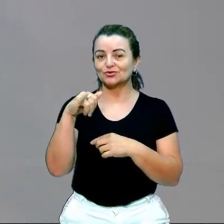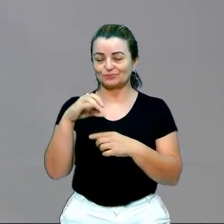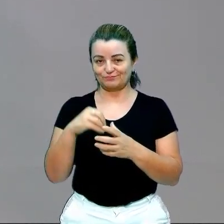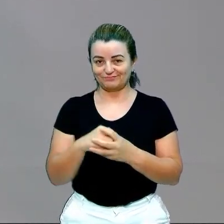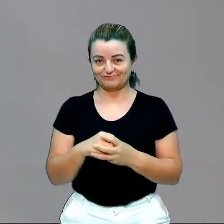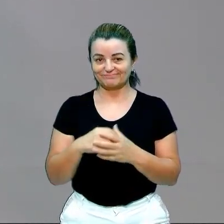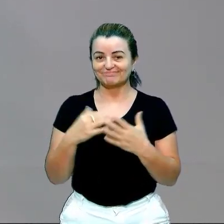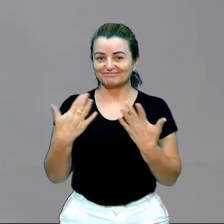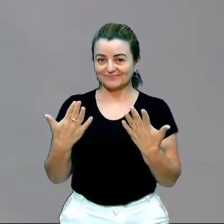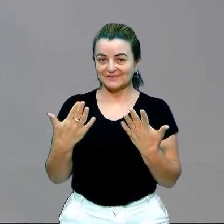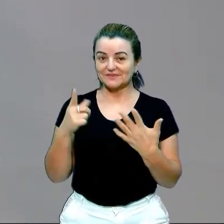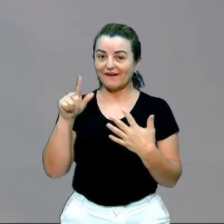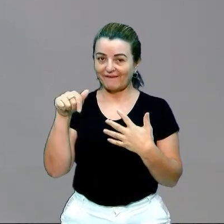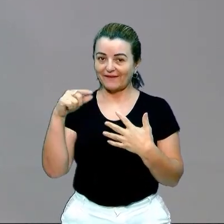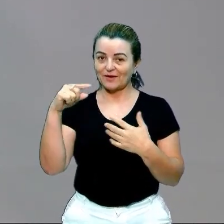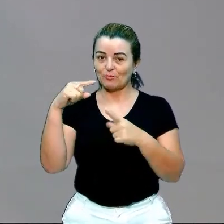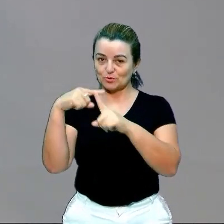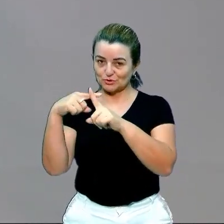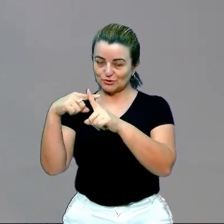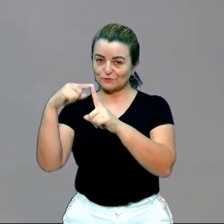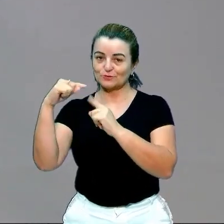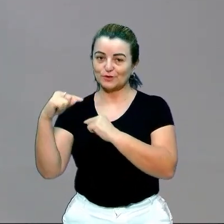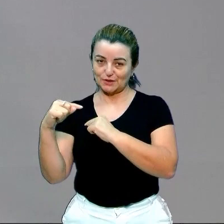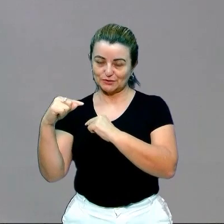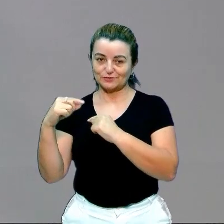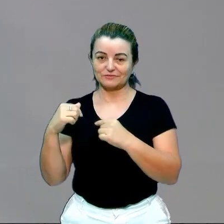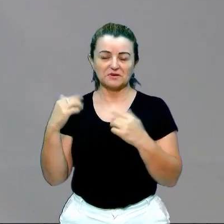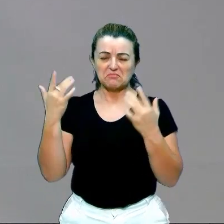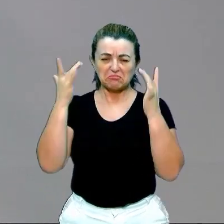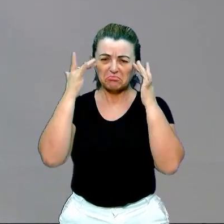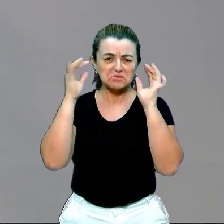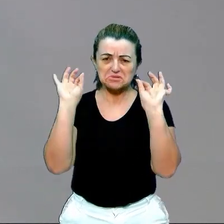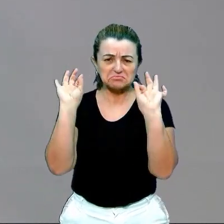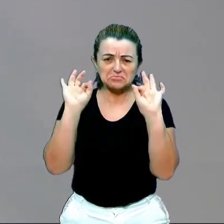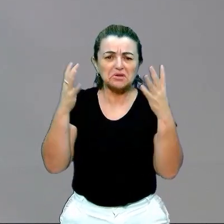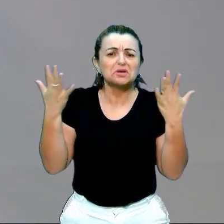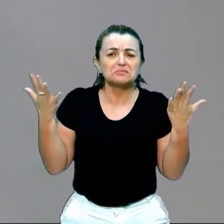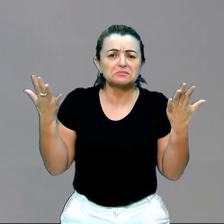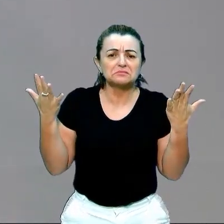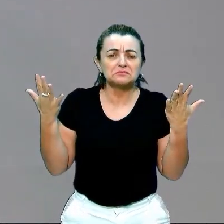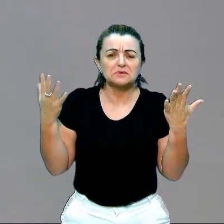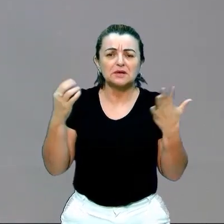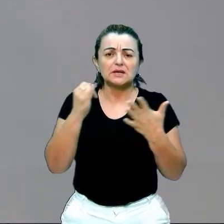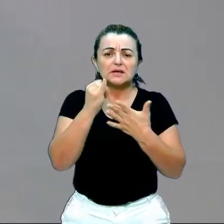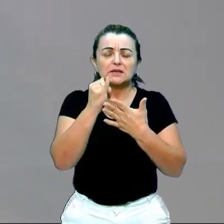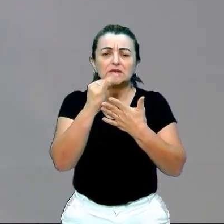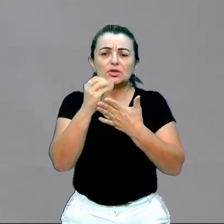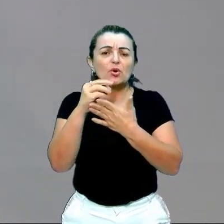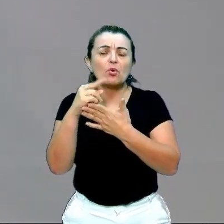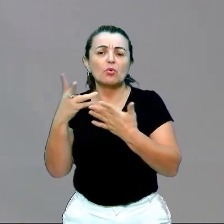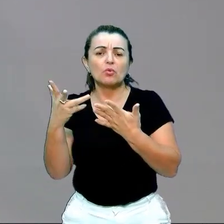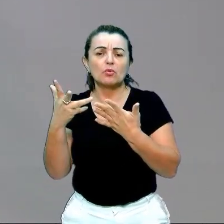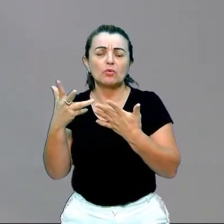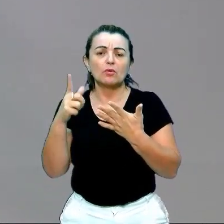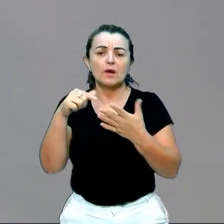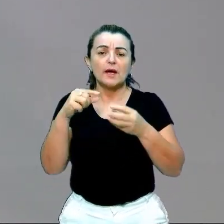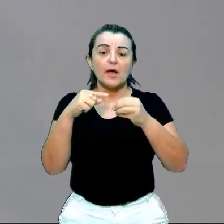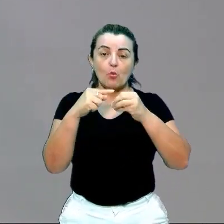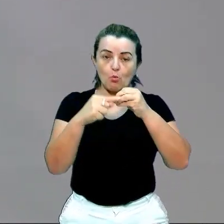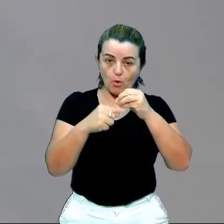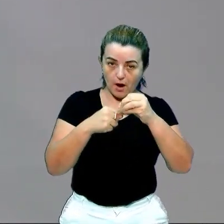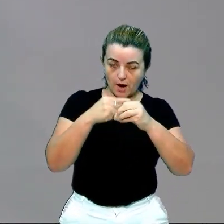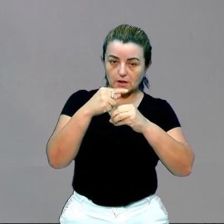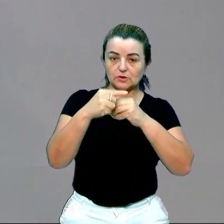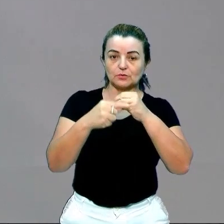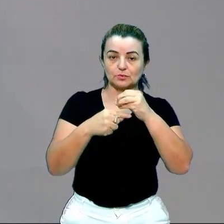tá? Então, é com relação a isso. Ah, professor, mas não entendi o que é íon. Íon nada mais é do que um átomo,